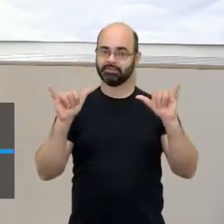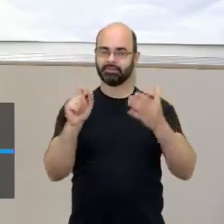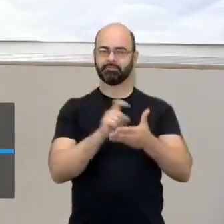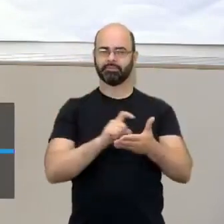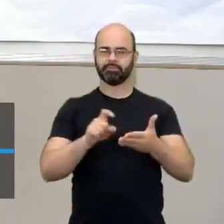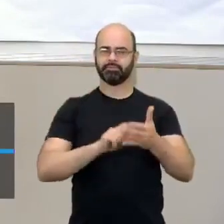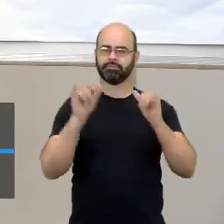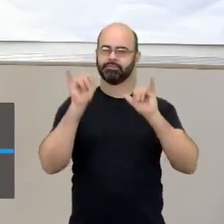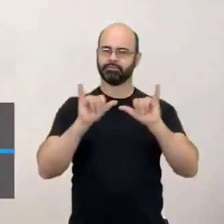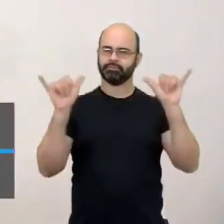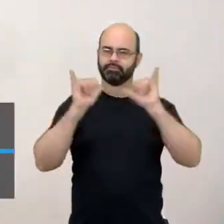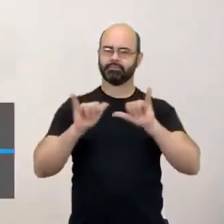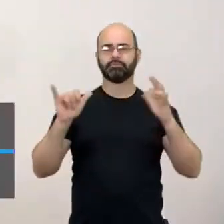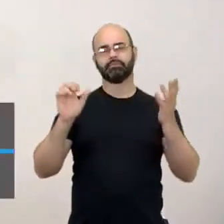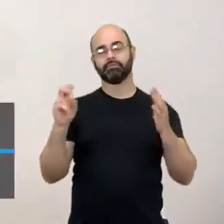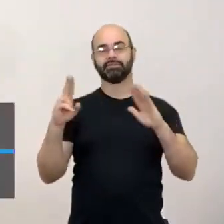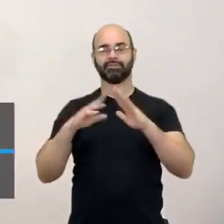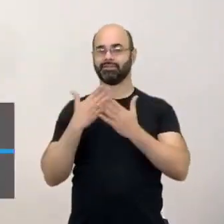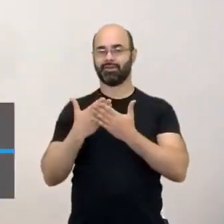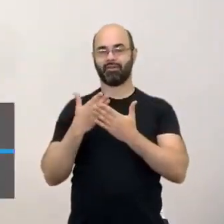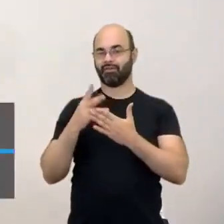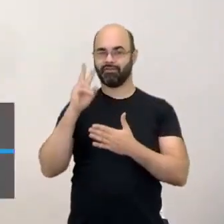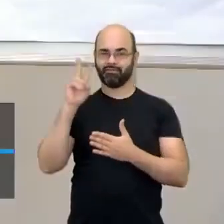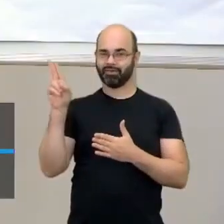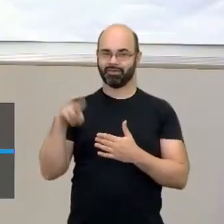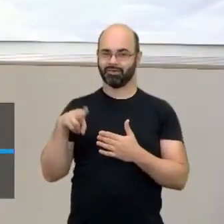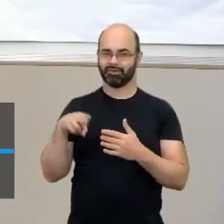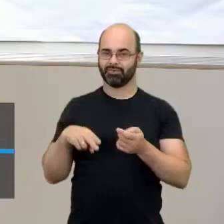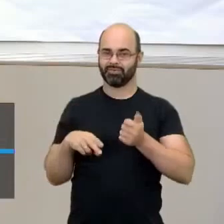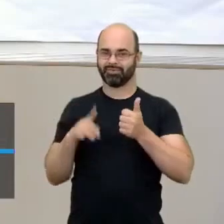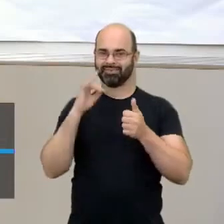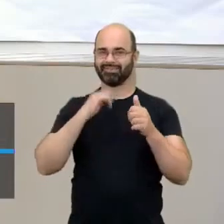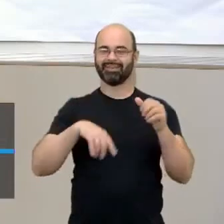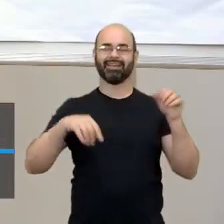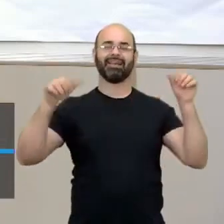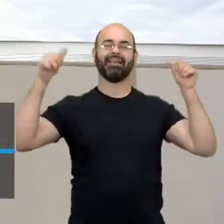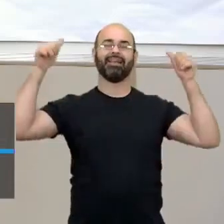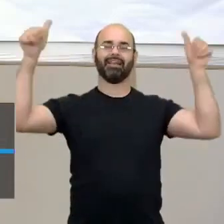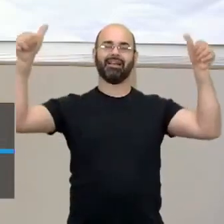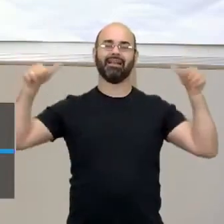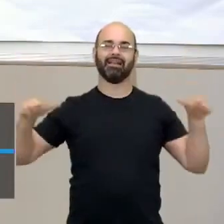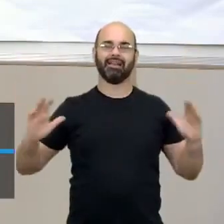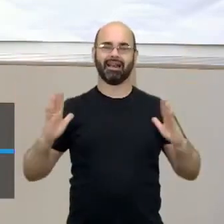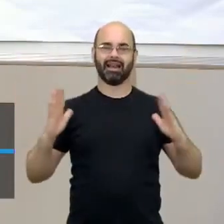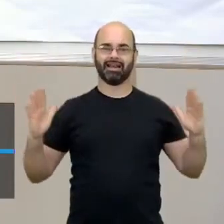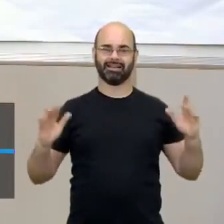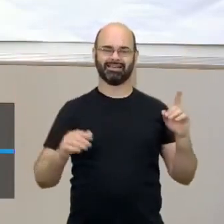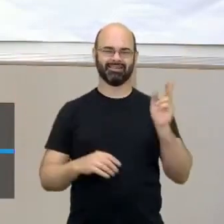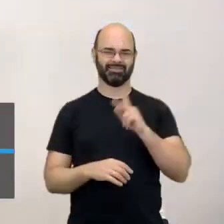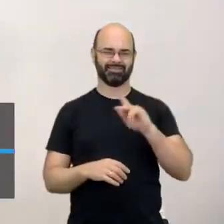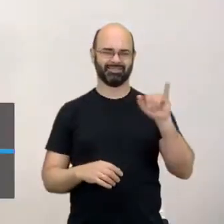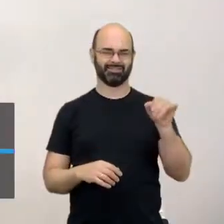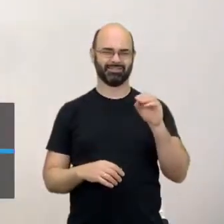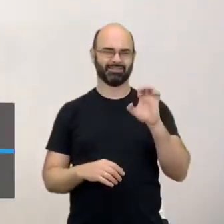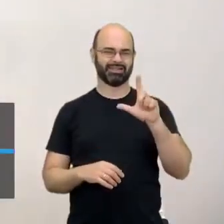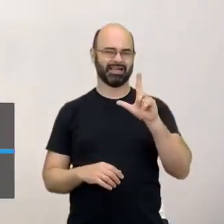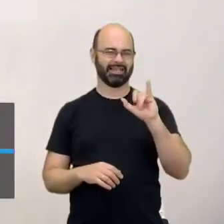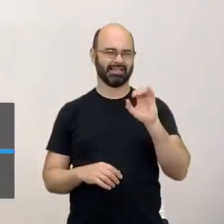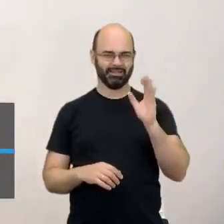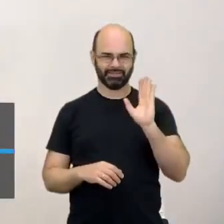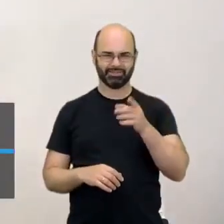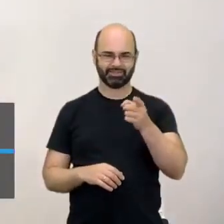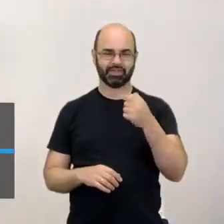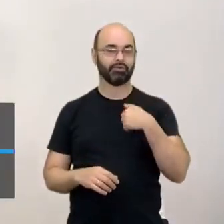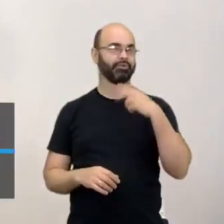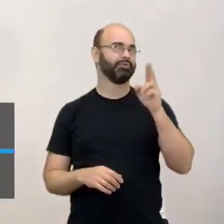gente quase não vê na escola, a gente quase não vê esse tipo de trabalho na escola, que é cartaz. O professor Josélio já fez cartaz na escola? Nunca, professor.